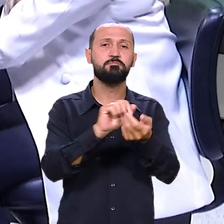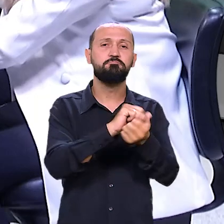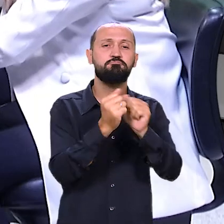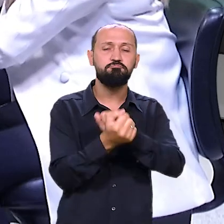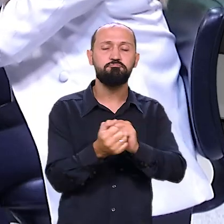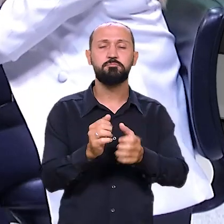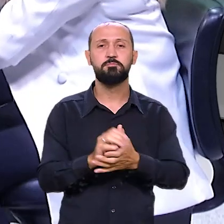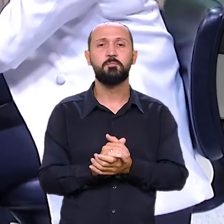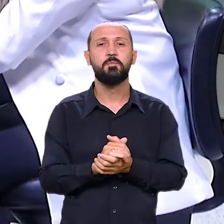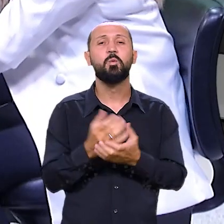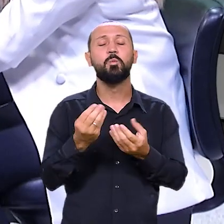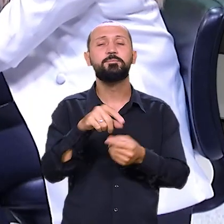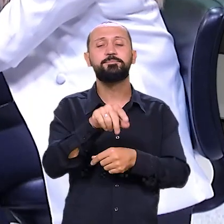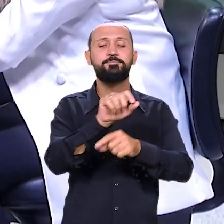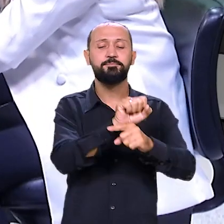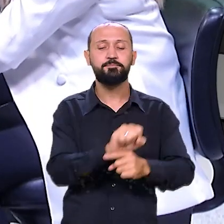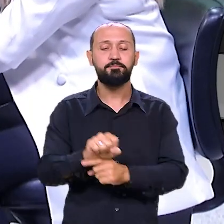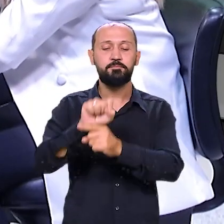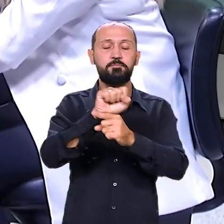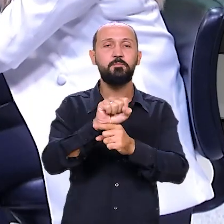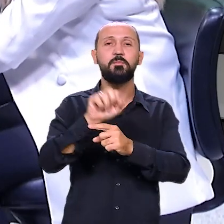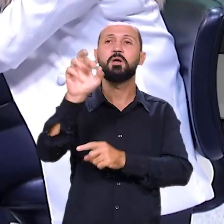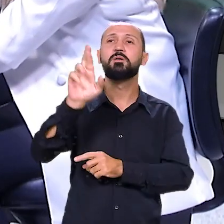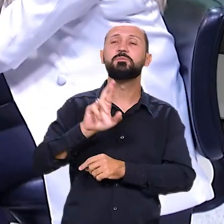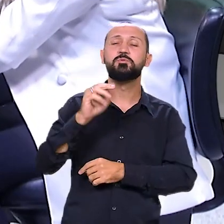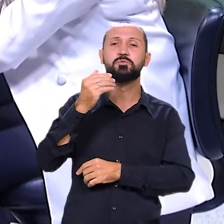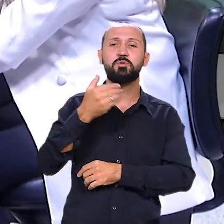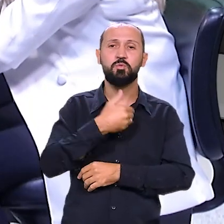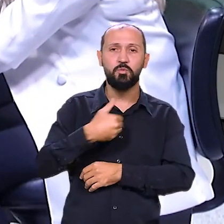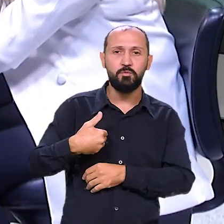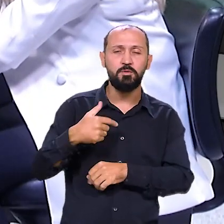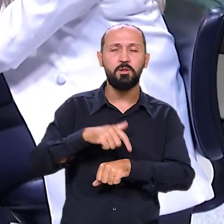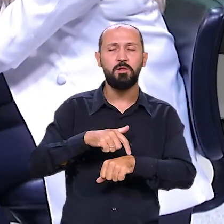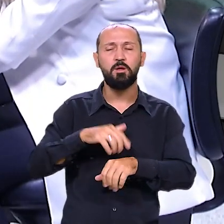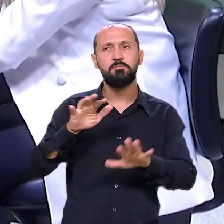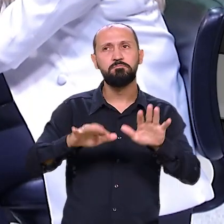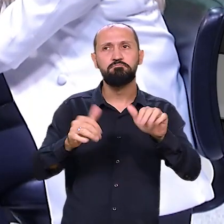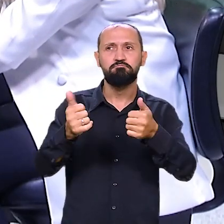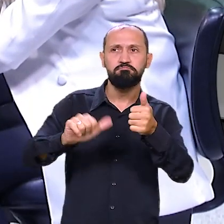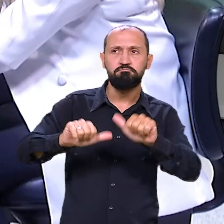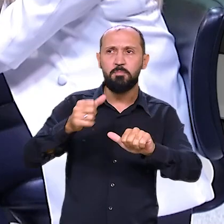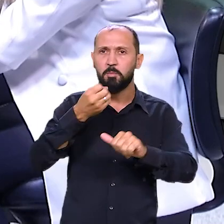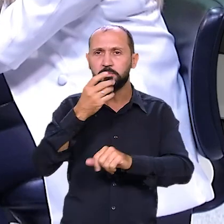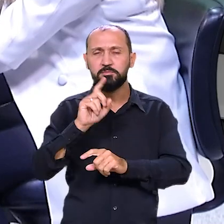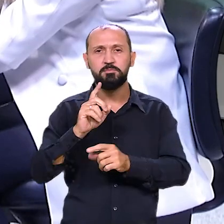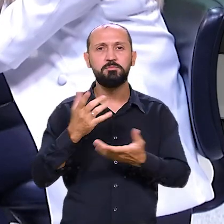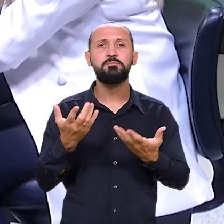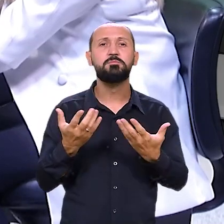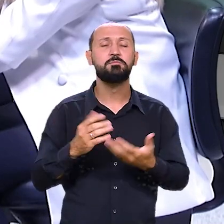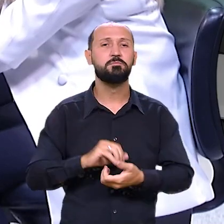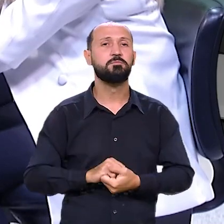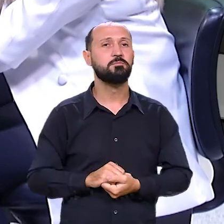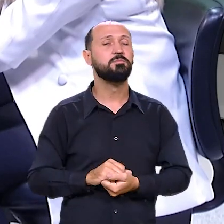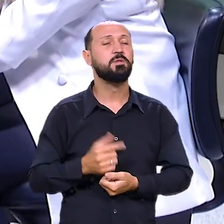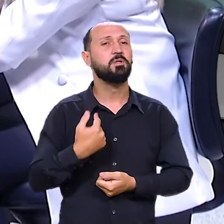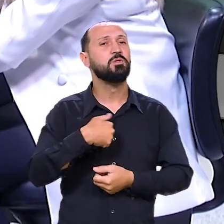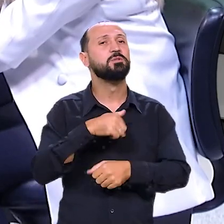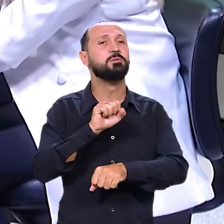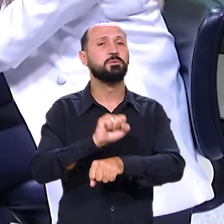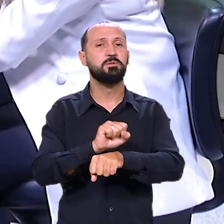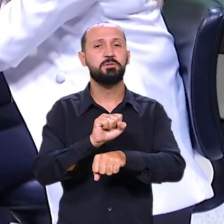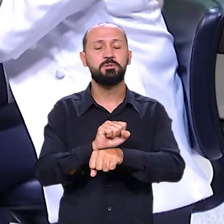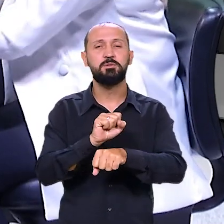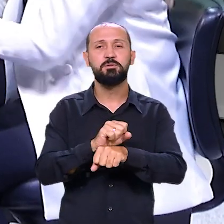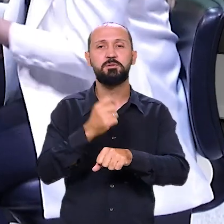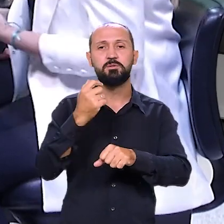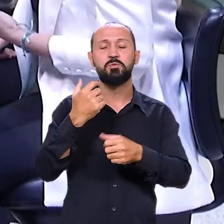que está a esperança da resposta do governo? Isso aí tem um prognóstico favorável? Nós estamos